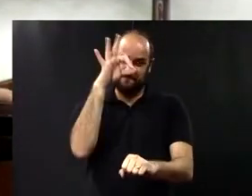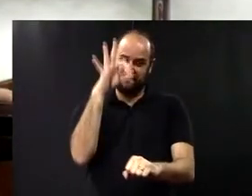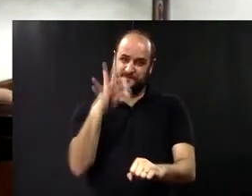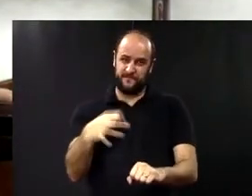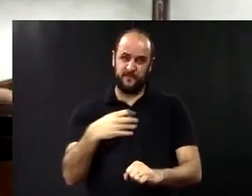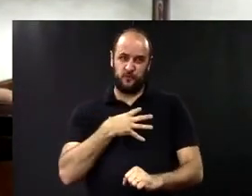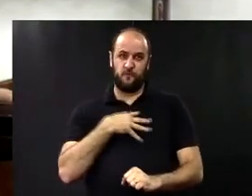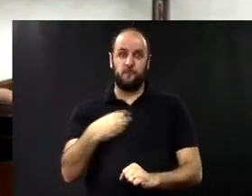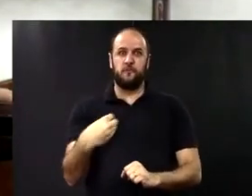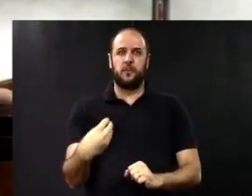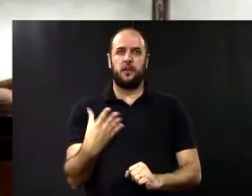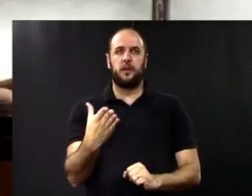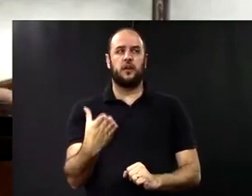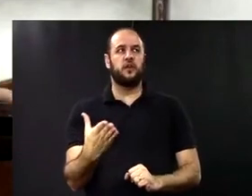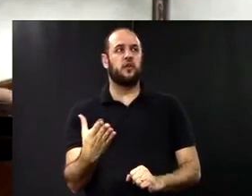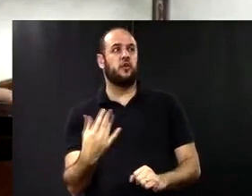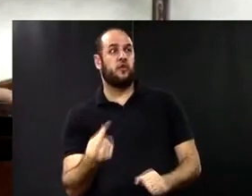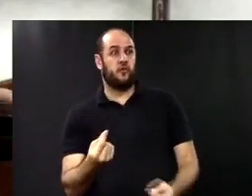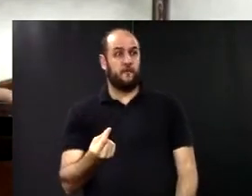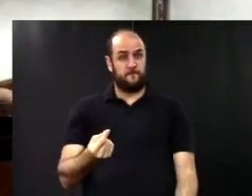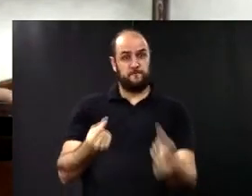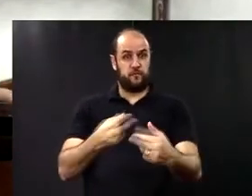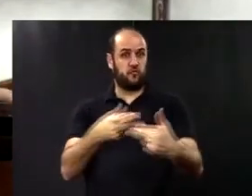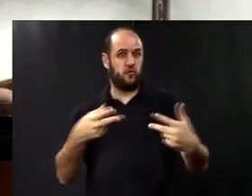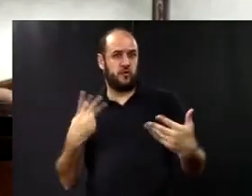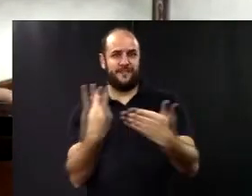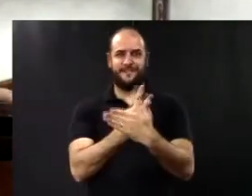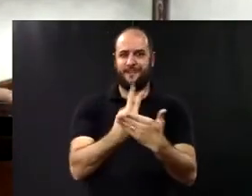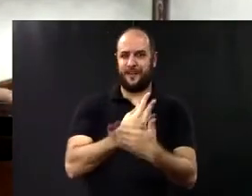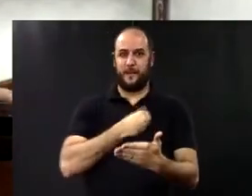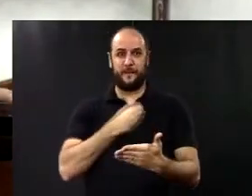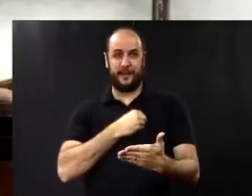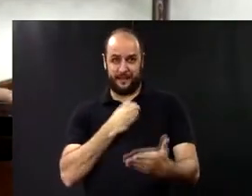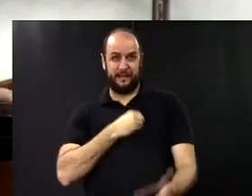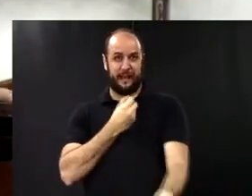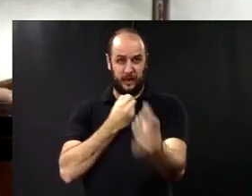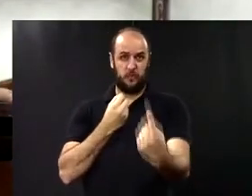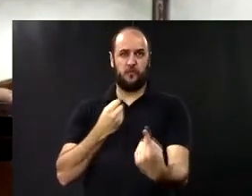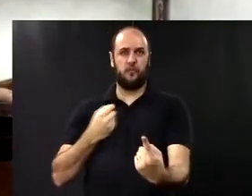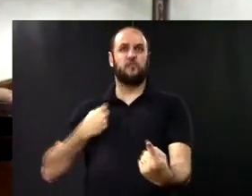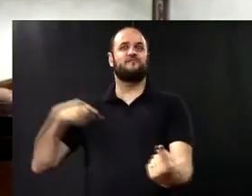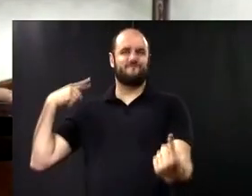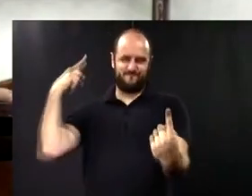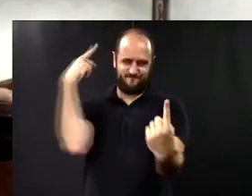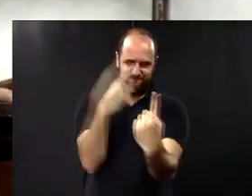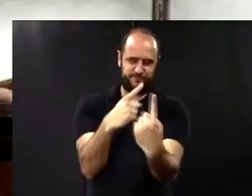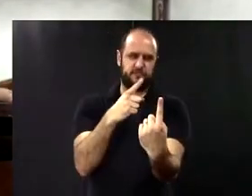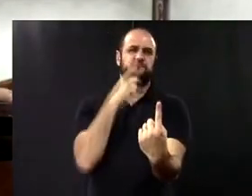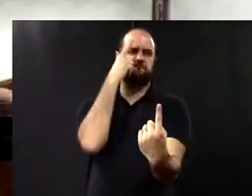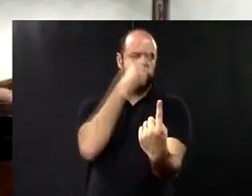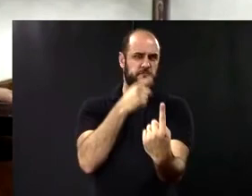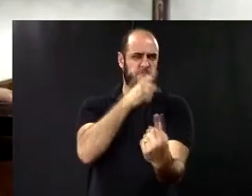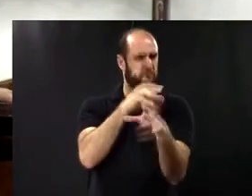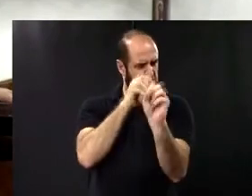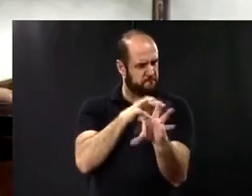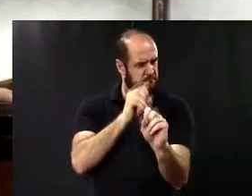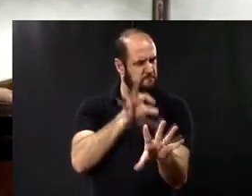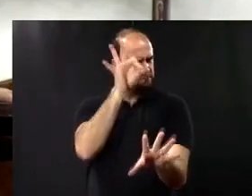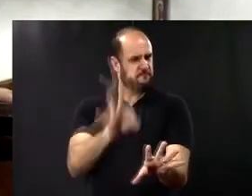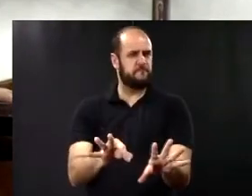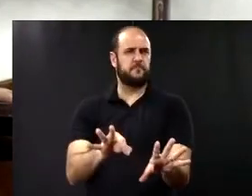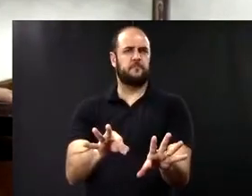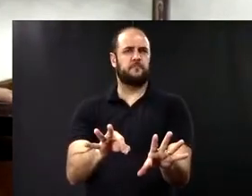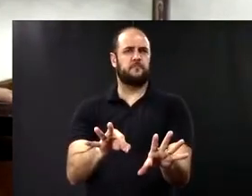filho vier fazer alguma coisa que é pecado, você de fato o discipline, mas discipline dentro